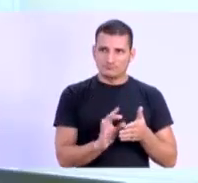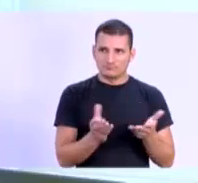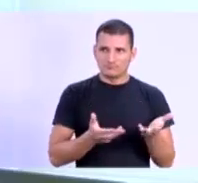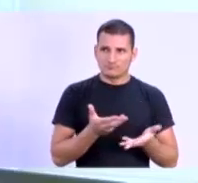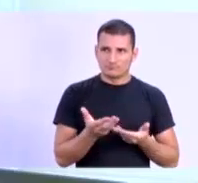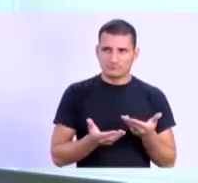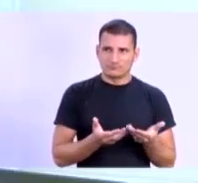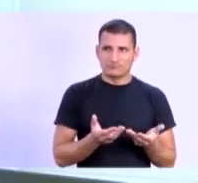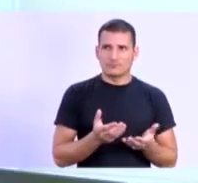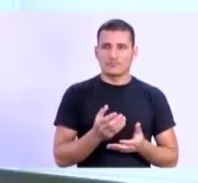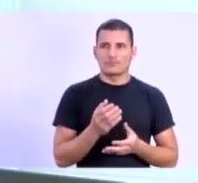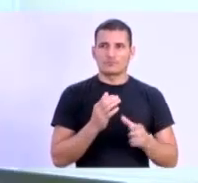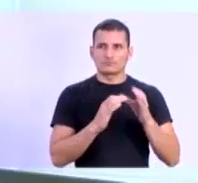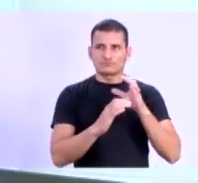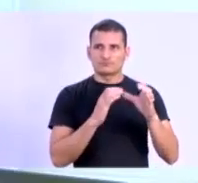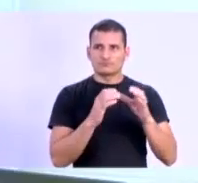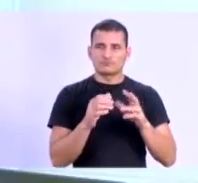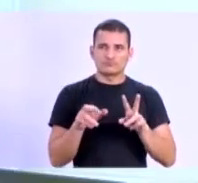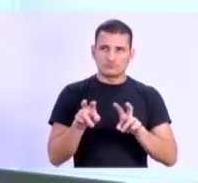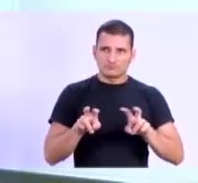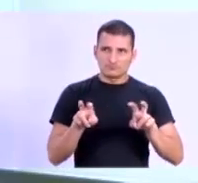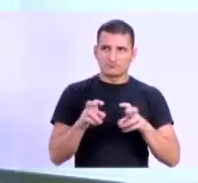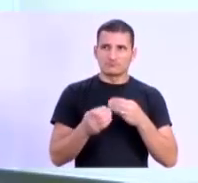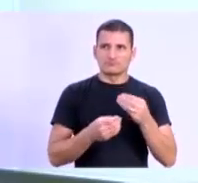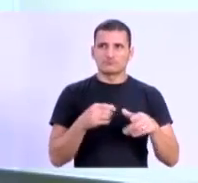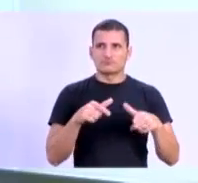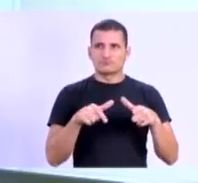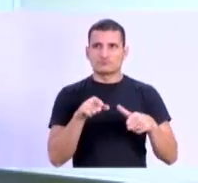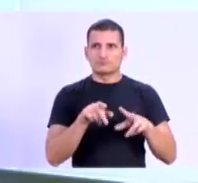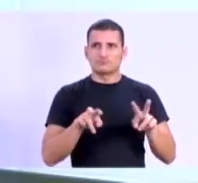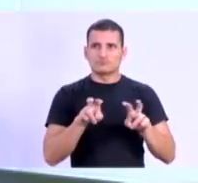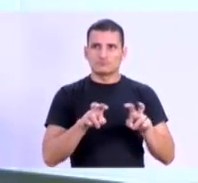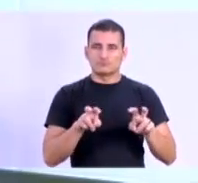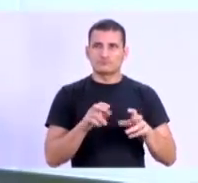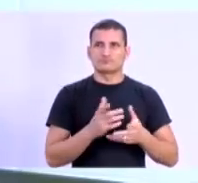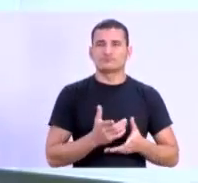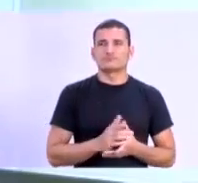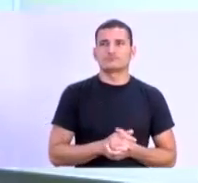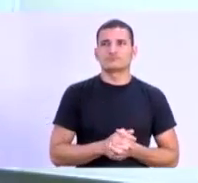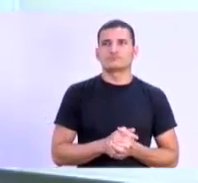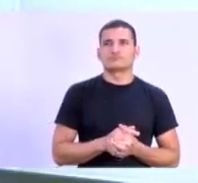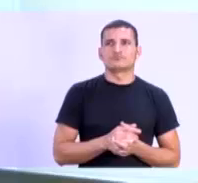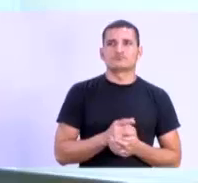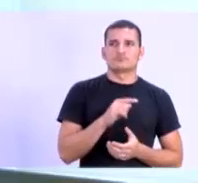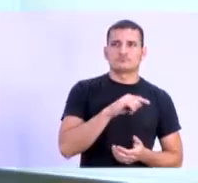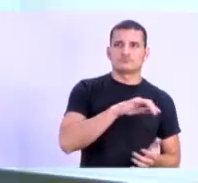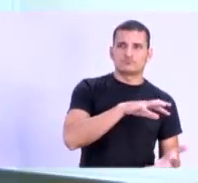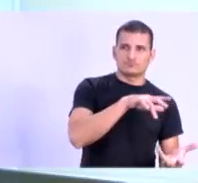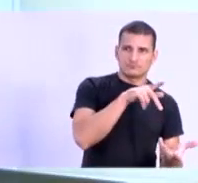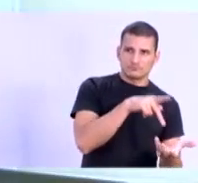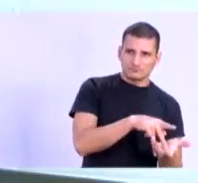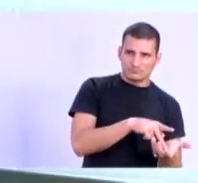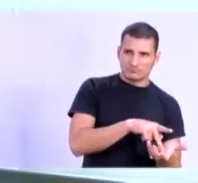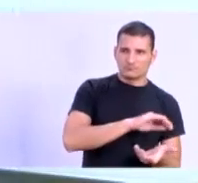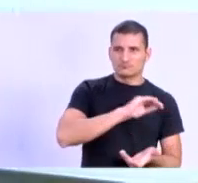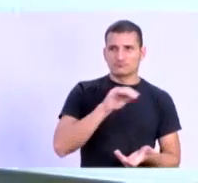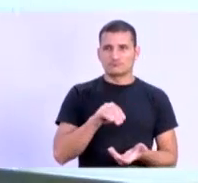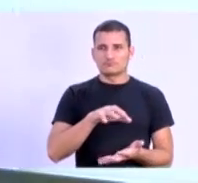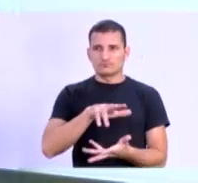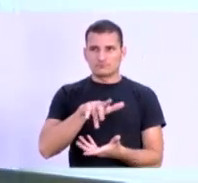como é que a gente vai se comunicar com o computador, como é que a gente vai trabalhar com o computador para definir esse mundo real para o mundo virtual. Então vamos